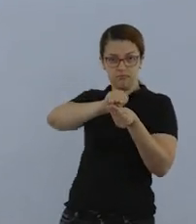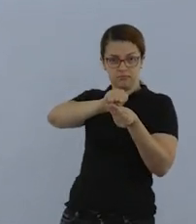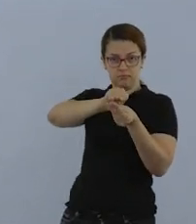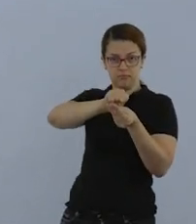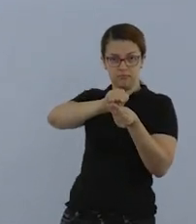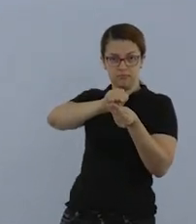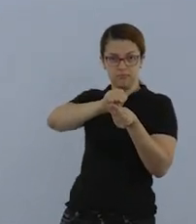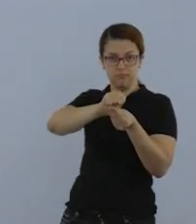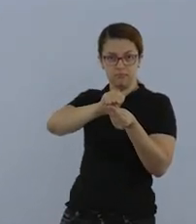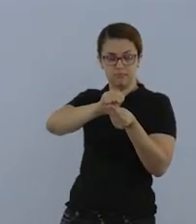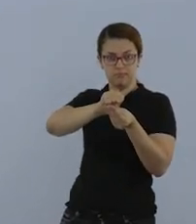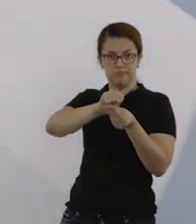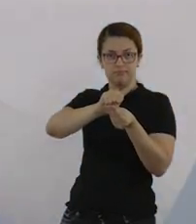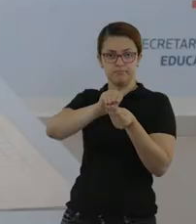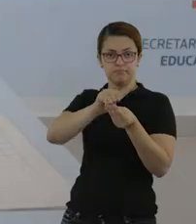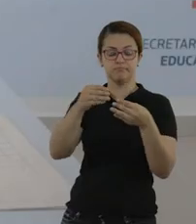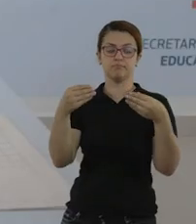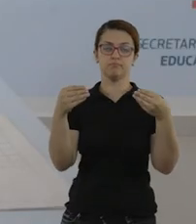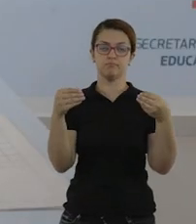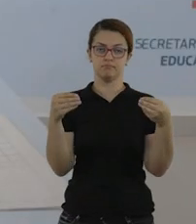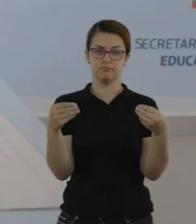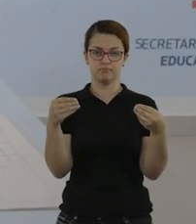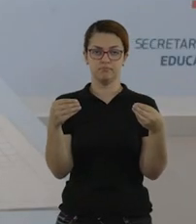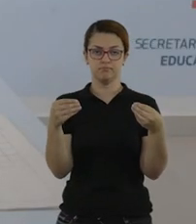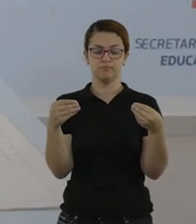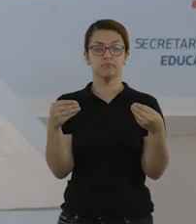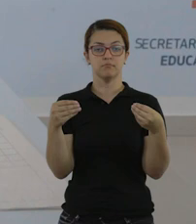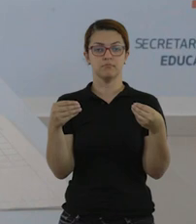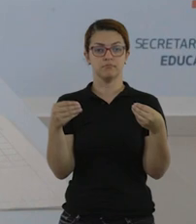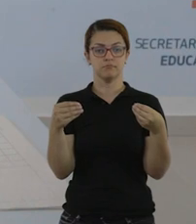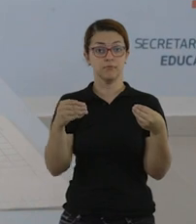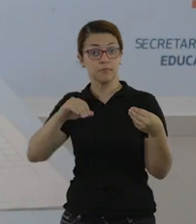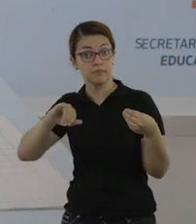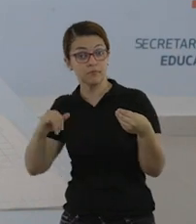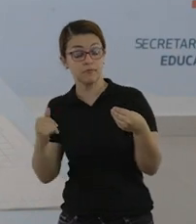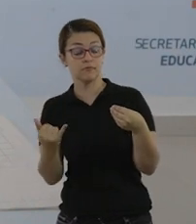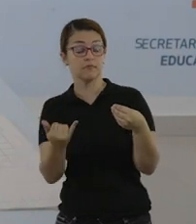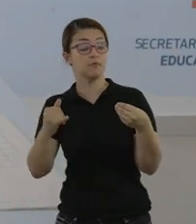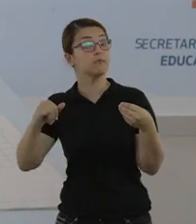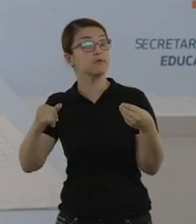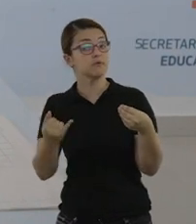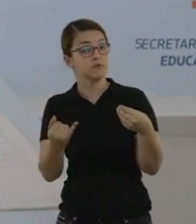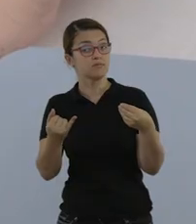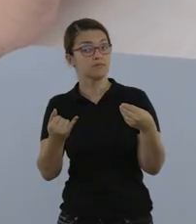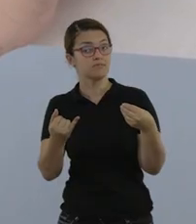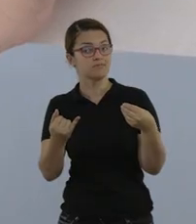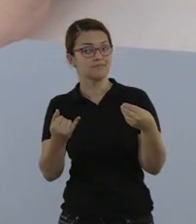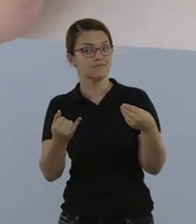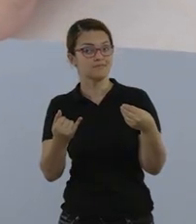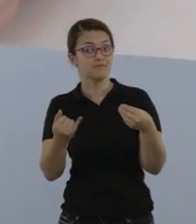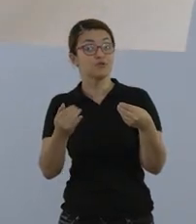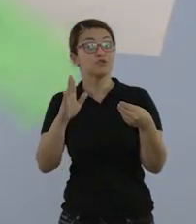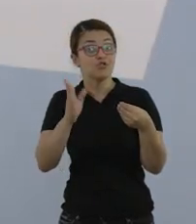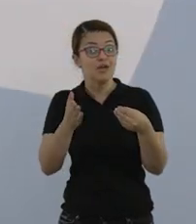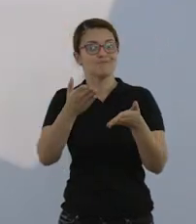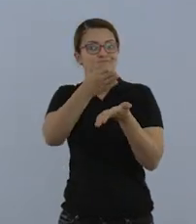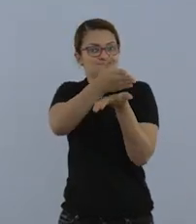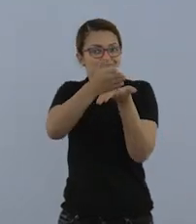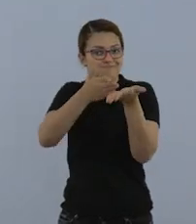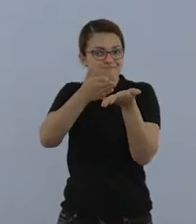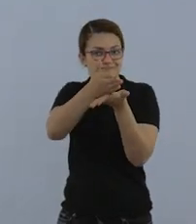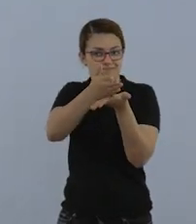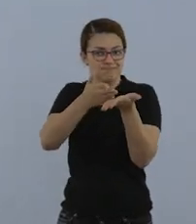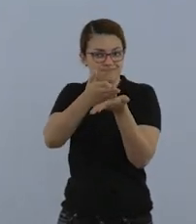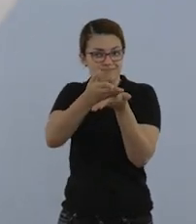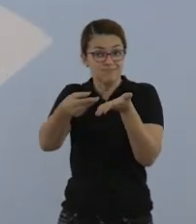Tá? Vai dobrar ela ao meio. E nós vamos já aproveitar e dividi-la, tá? Dividindo